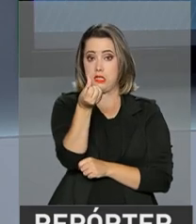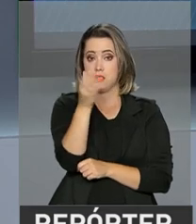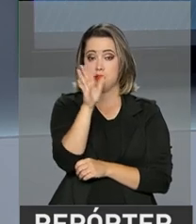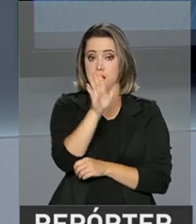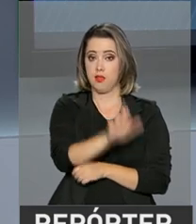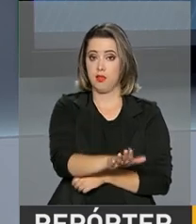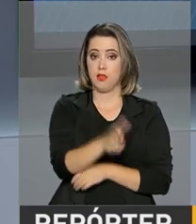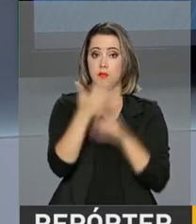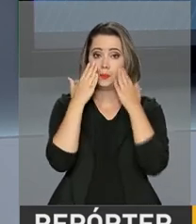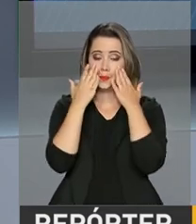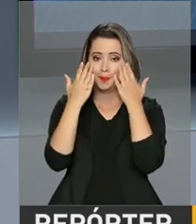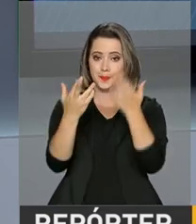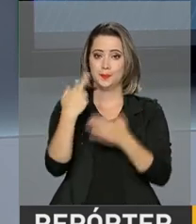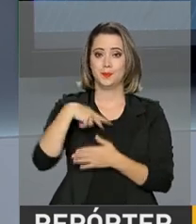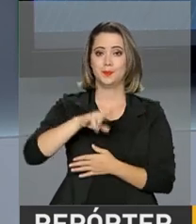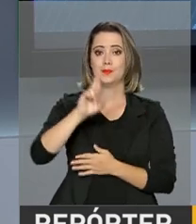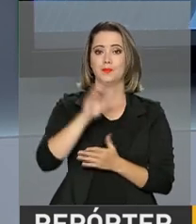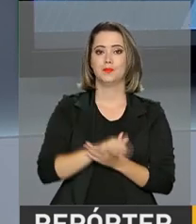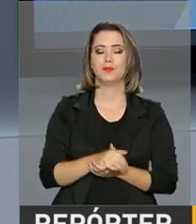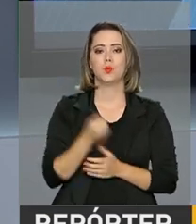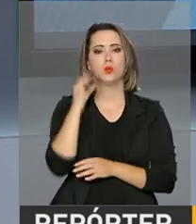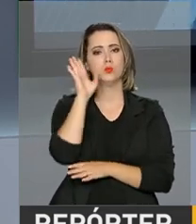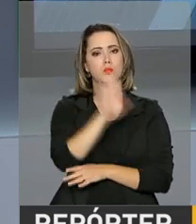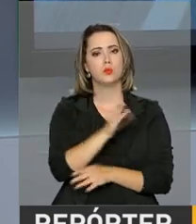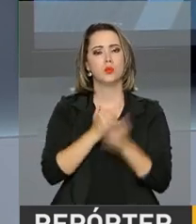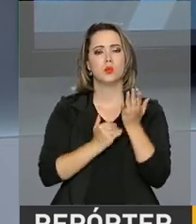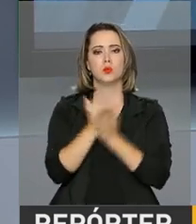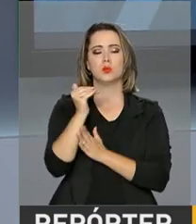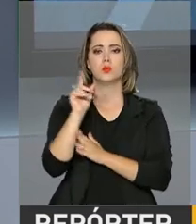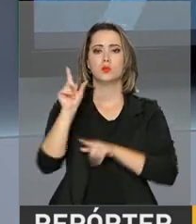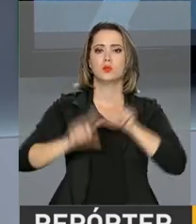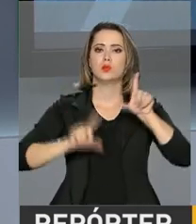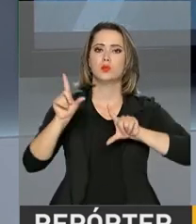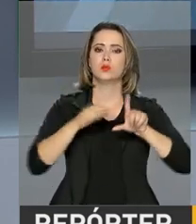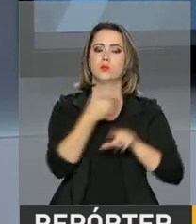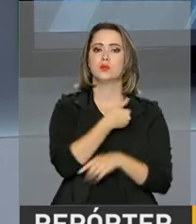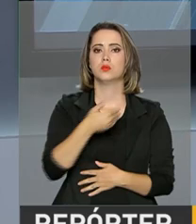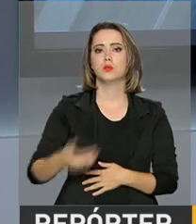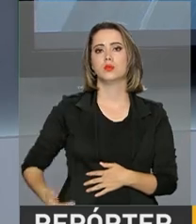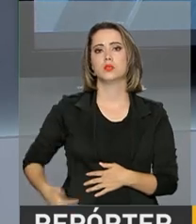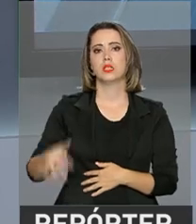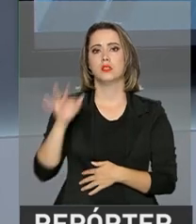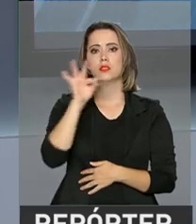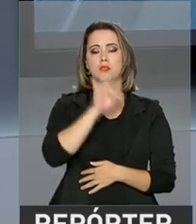na próxima edição do Repórter NBR. Uma boa tarde para você e continue com a gente aqui